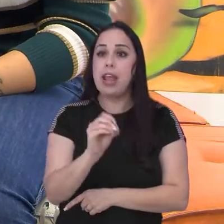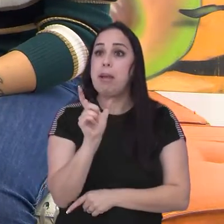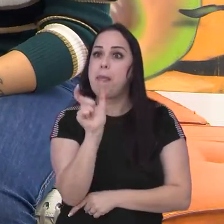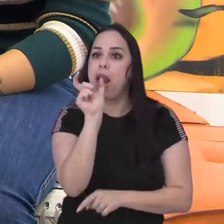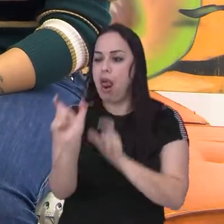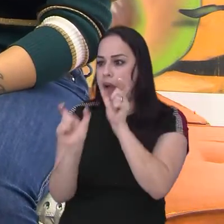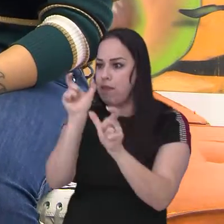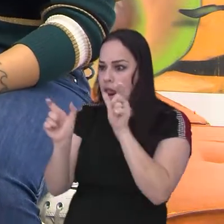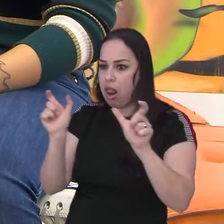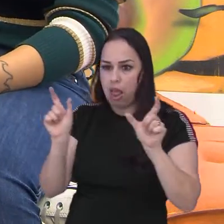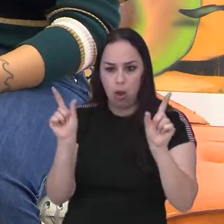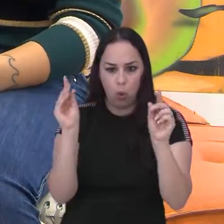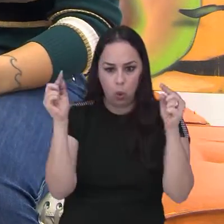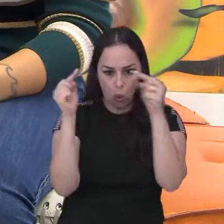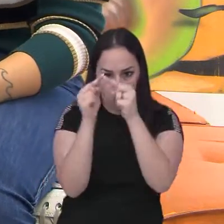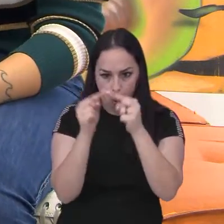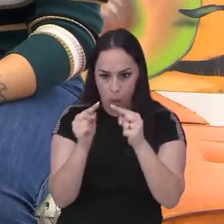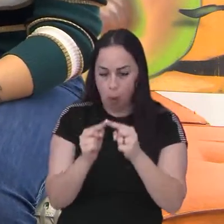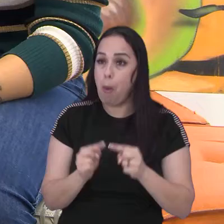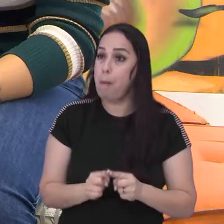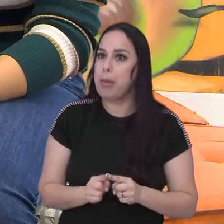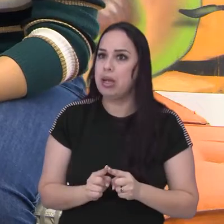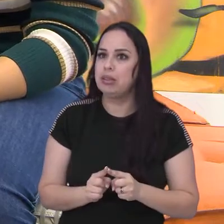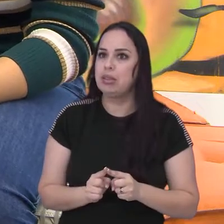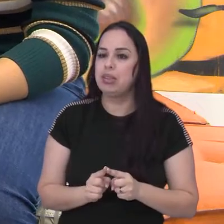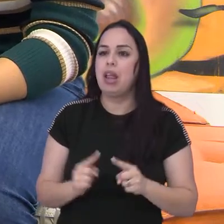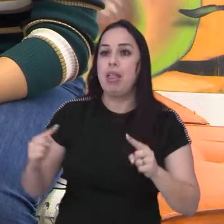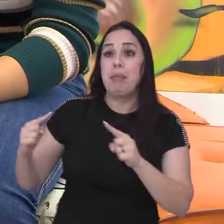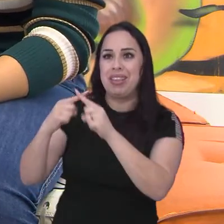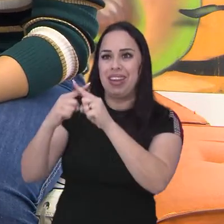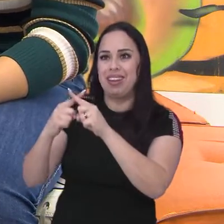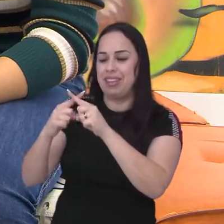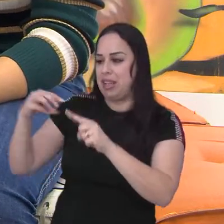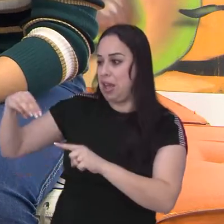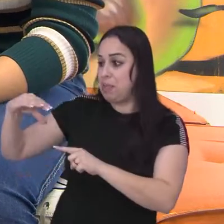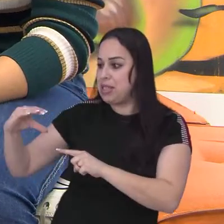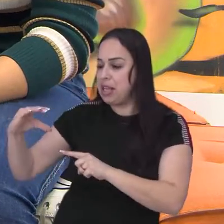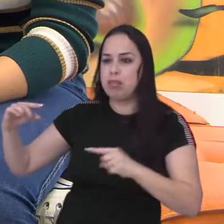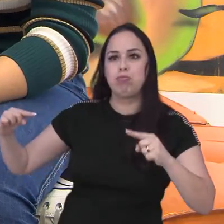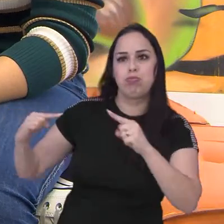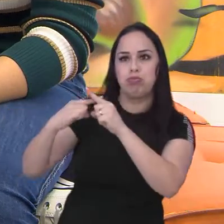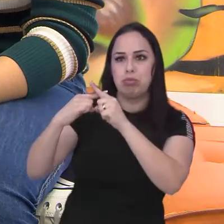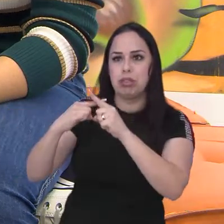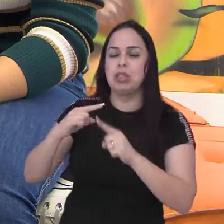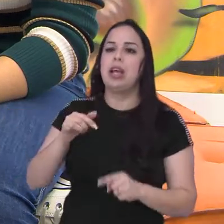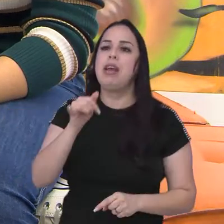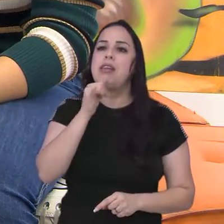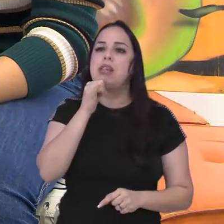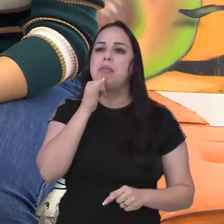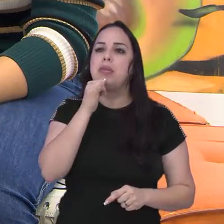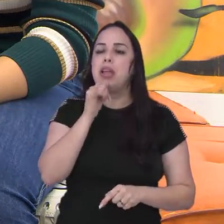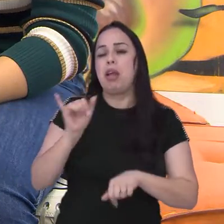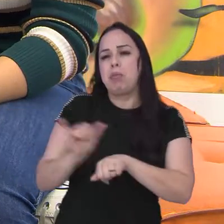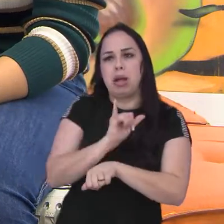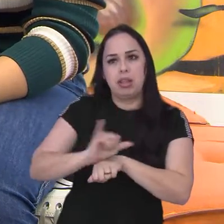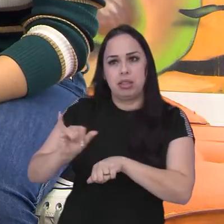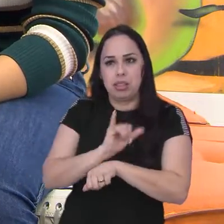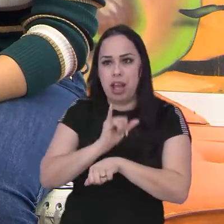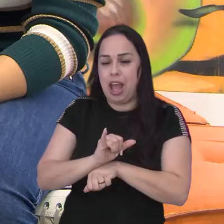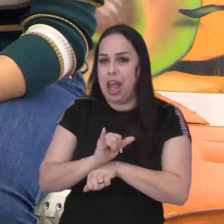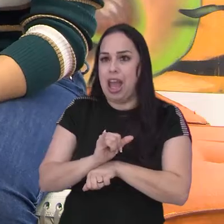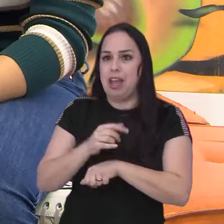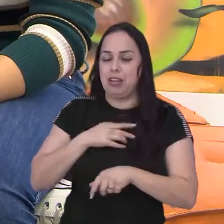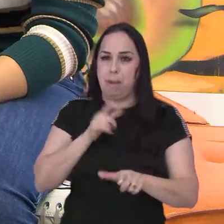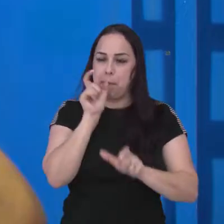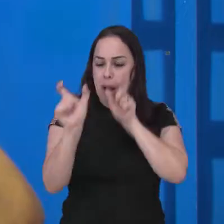palavras? Tem, a gente não conta, a gente tem uma base, né? Depende muito, se for num speed flow, que é uma técnica,